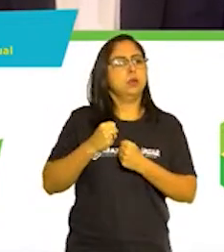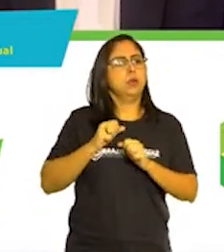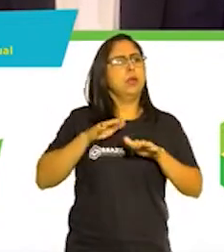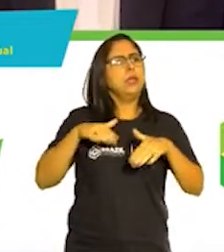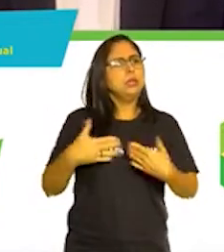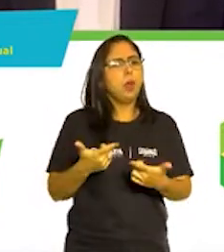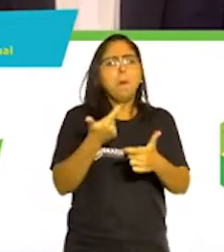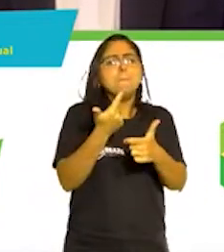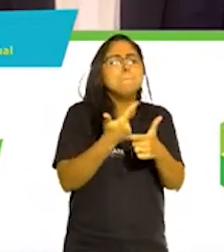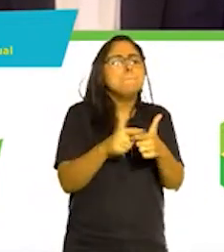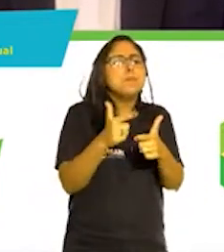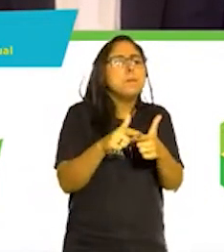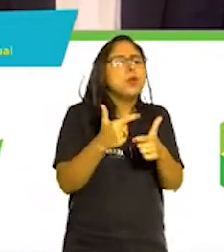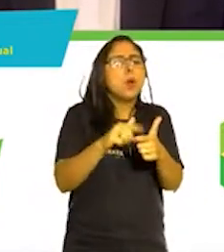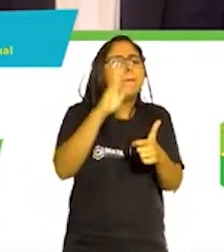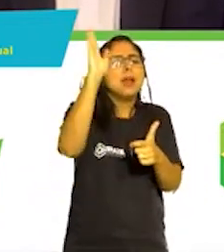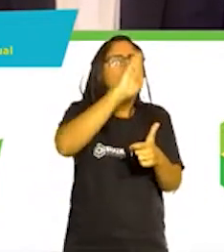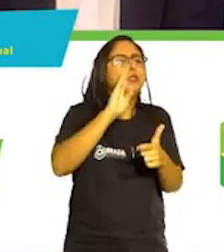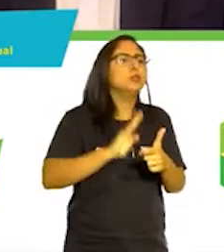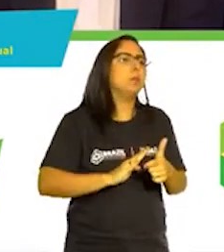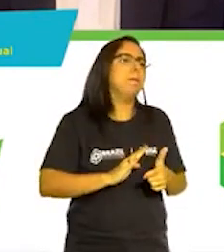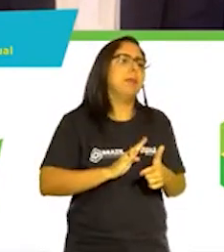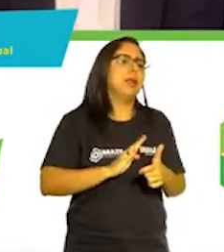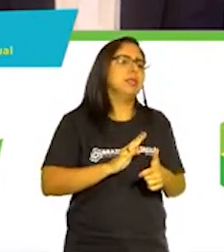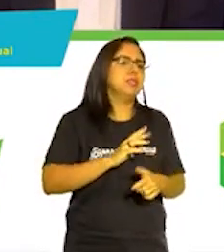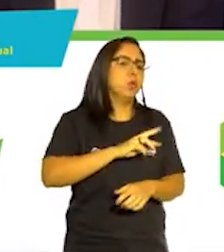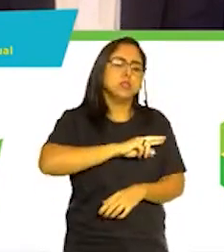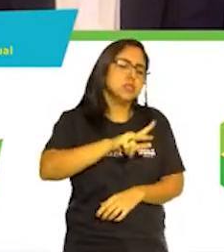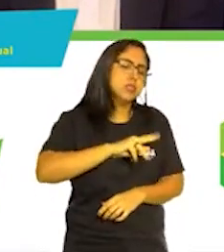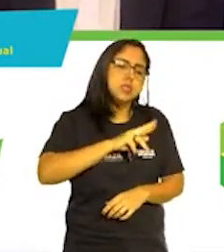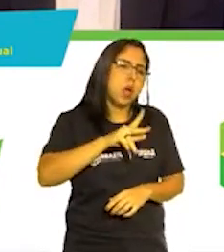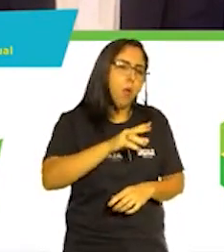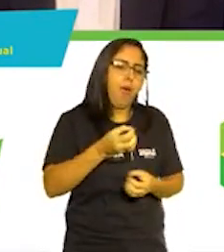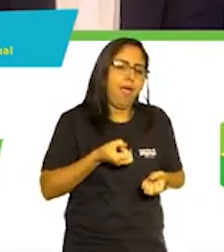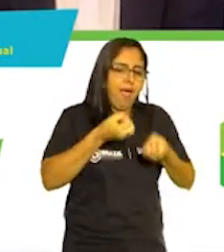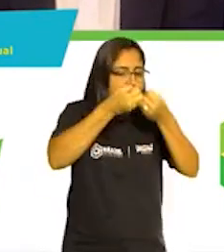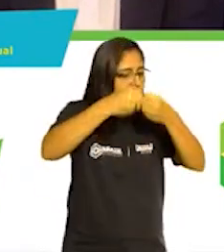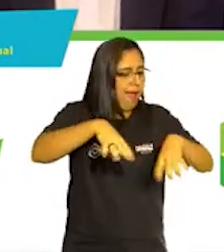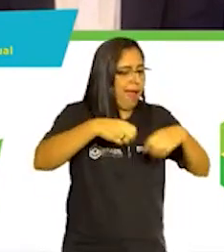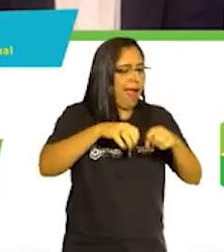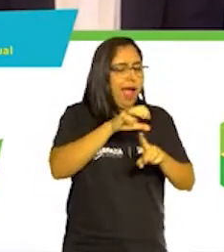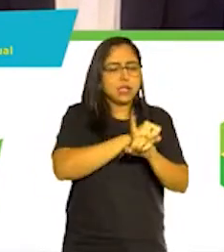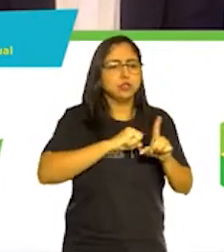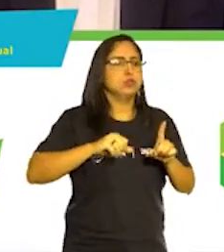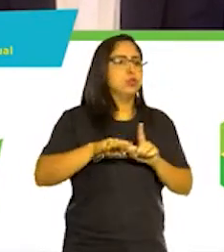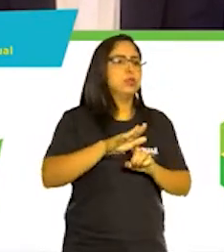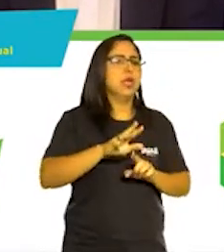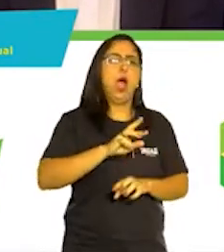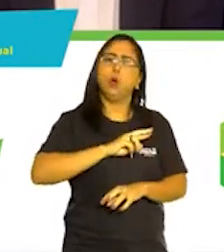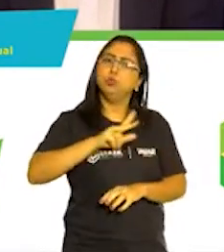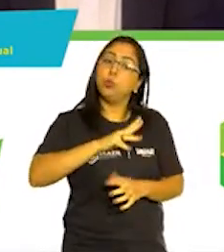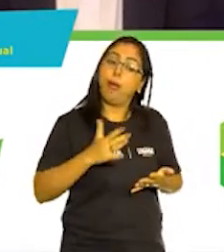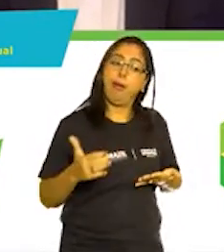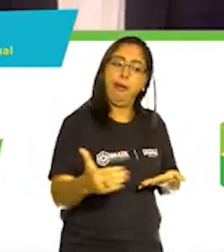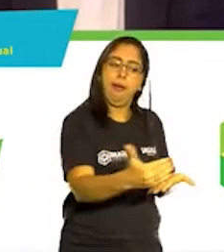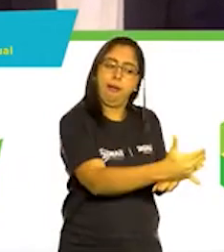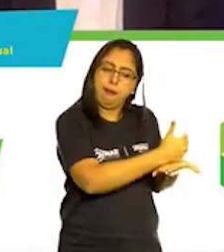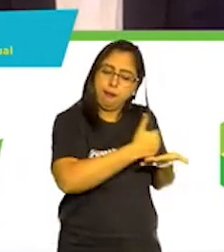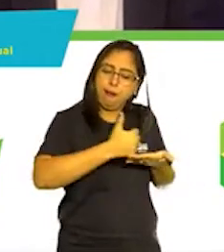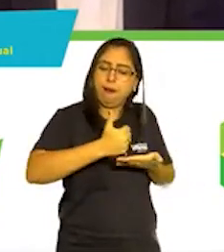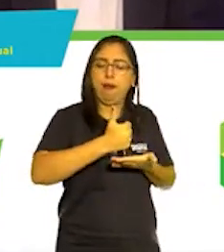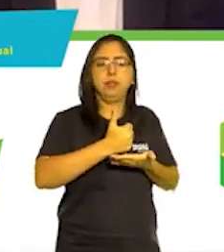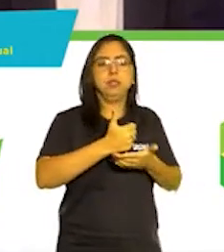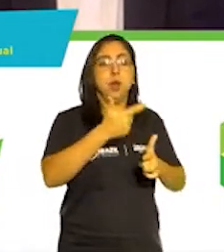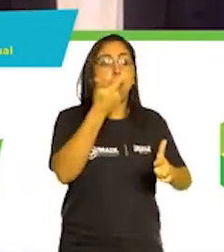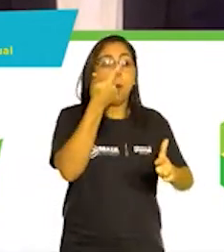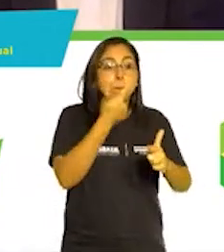não é gasto social. O problema do Brasil não é arrecadação. O problema do Brasil